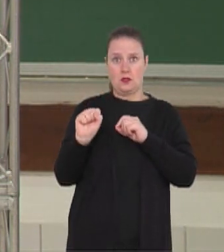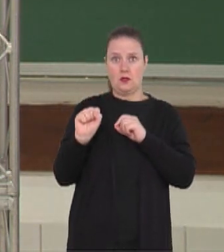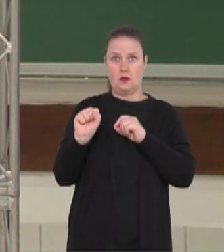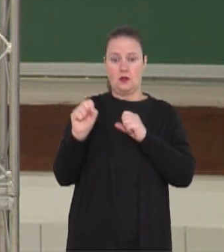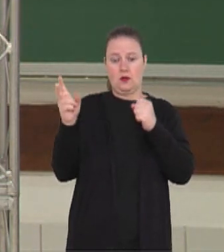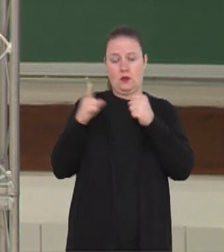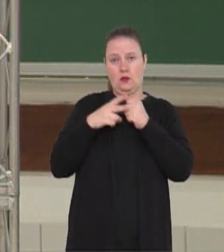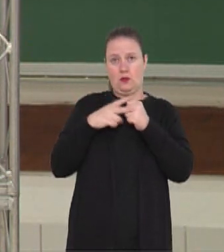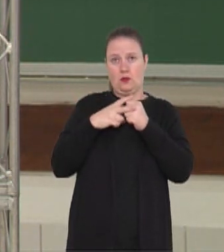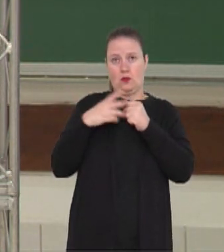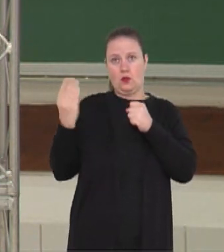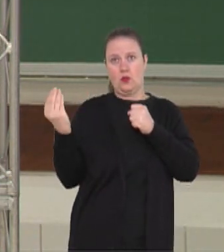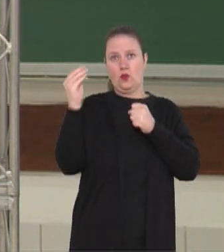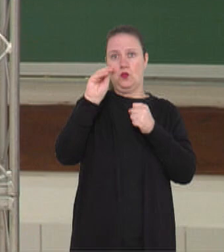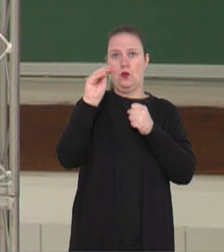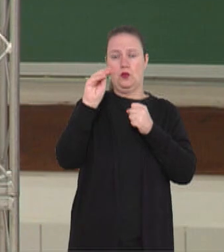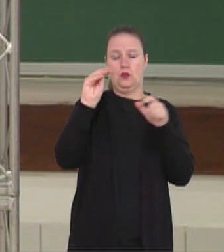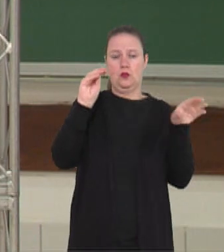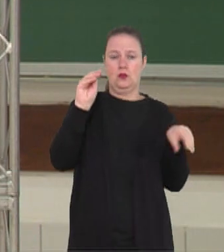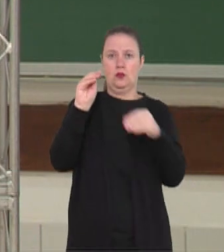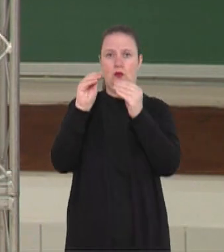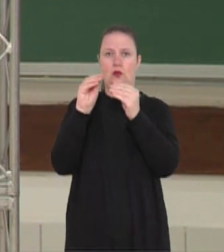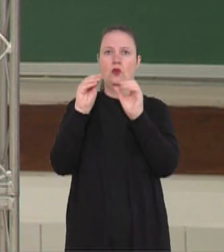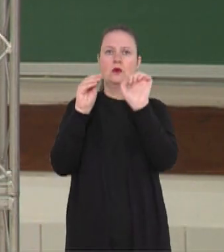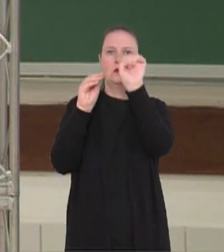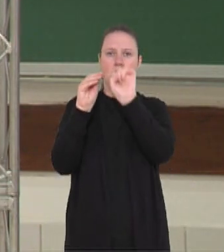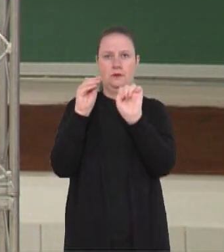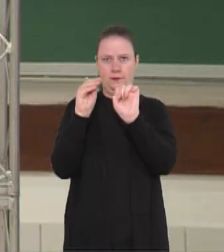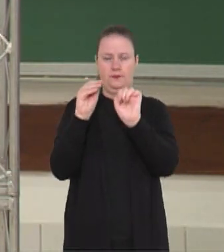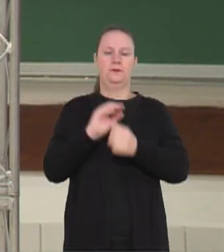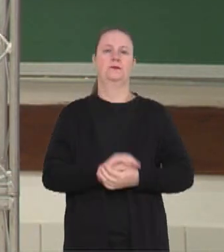ficou N wakes up early in the morning.